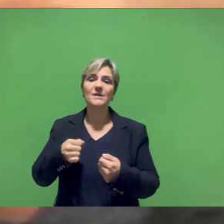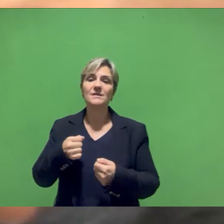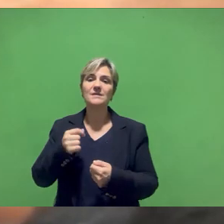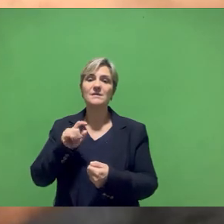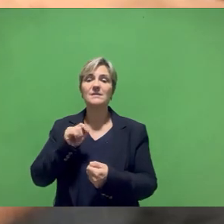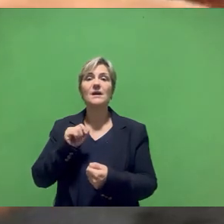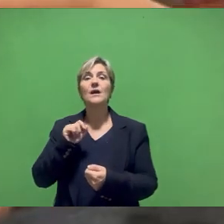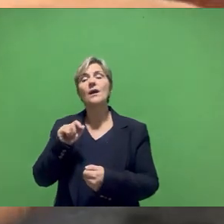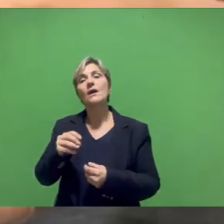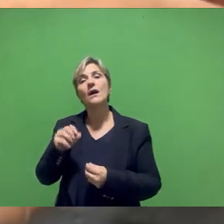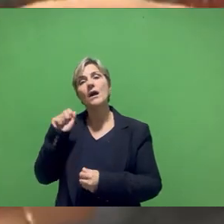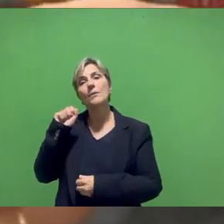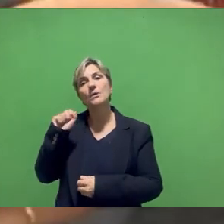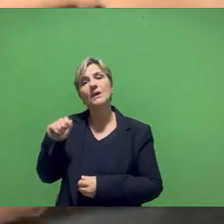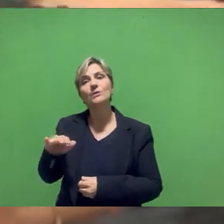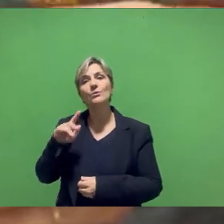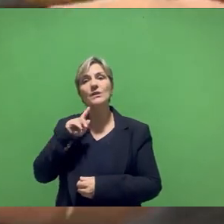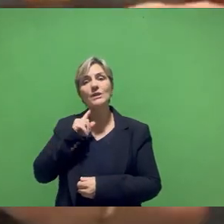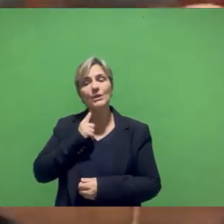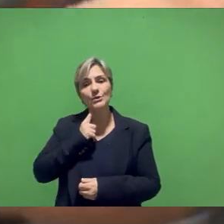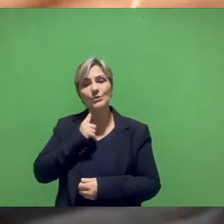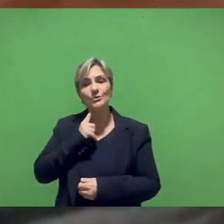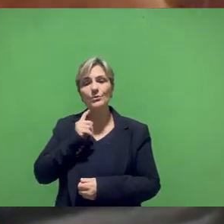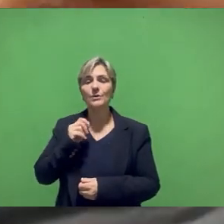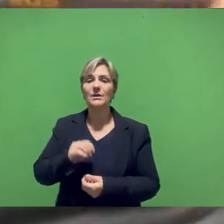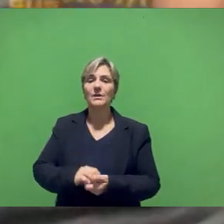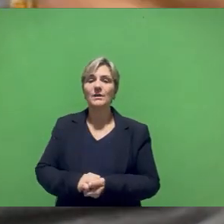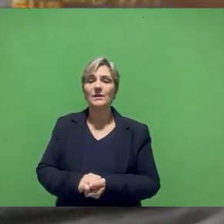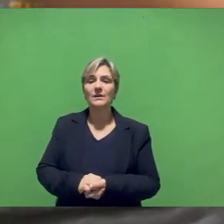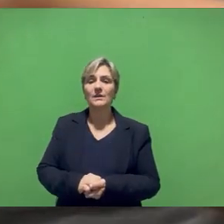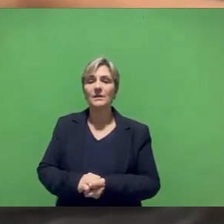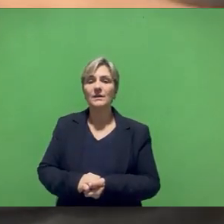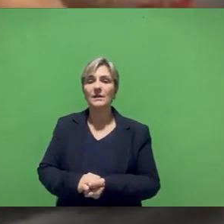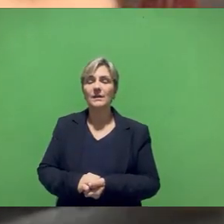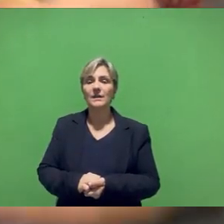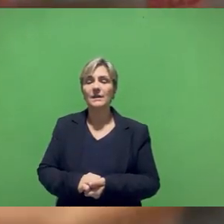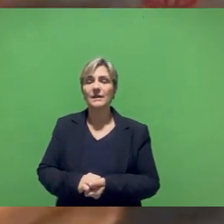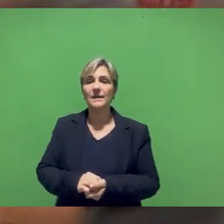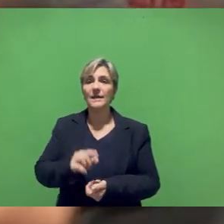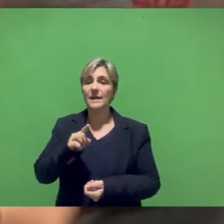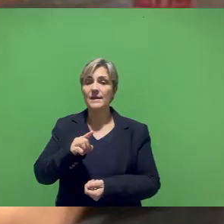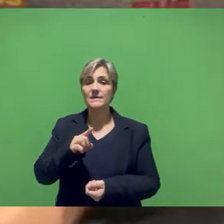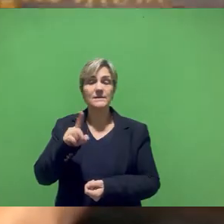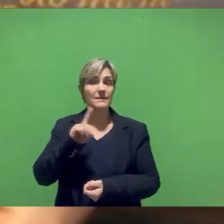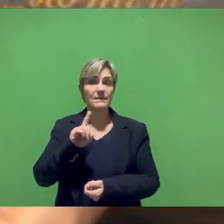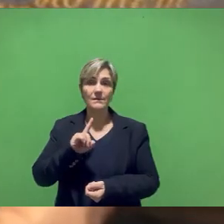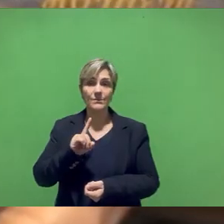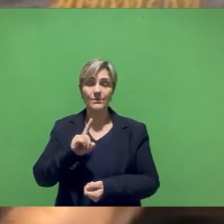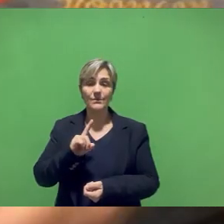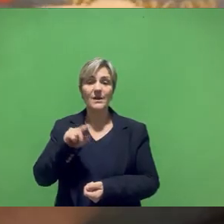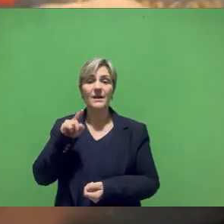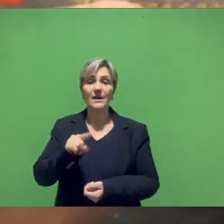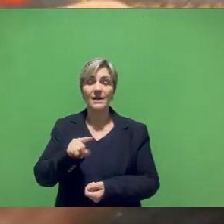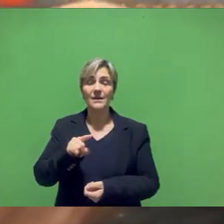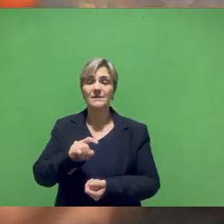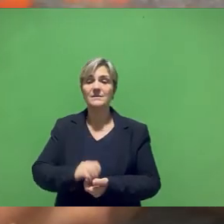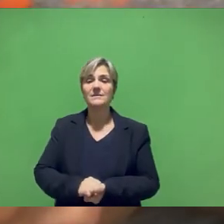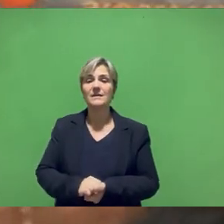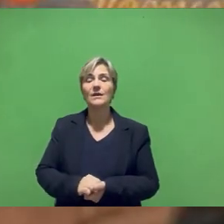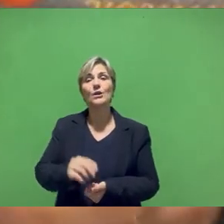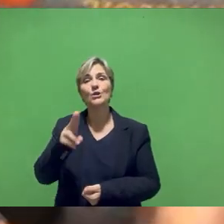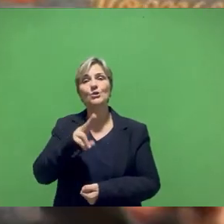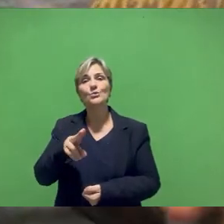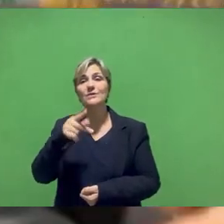viu agora há pouco, que descarta a caneta, né, assim que usar, descarta inteira, e aqui não, aqui a